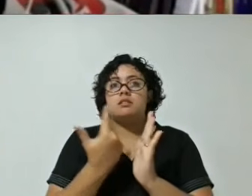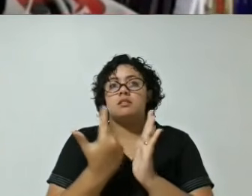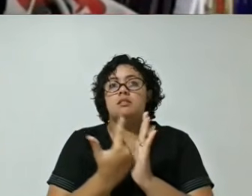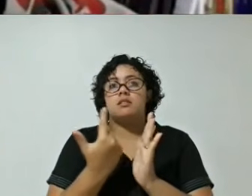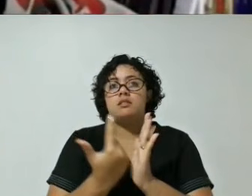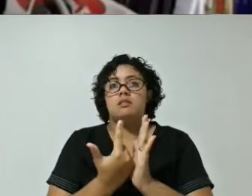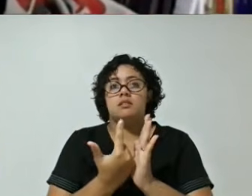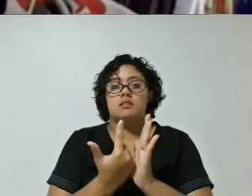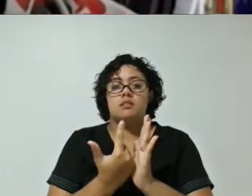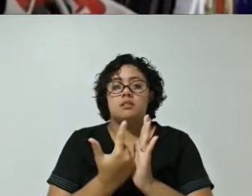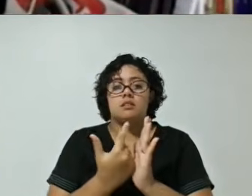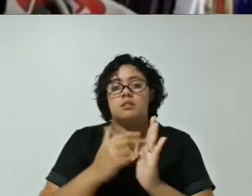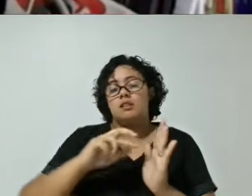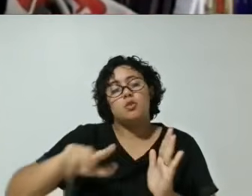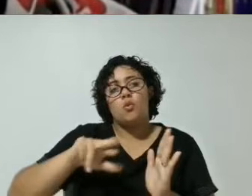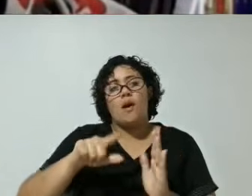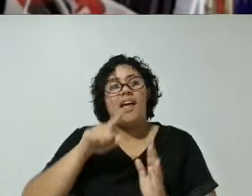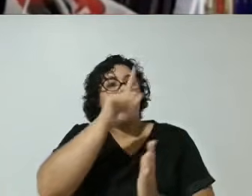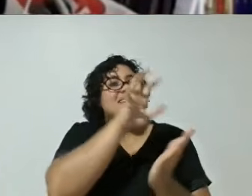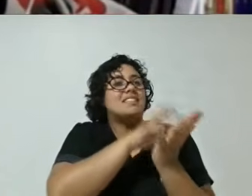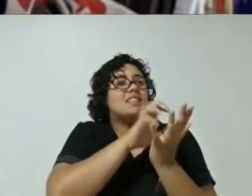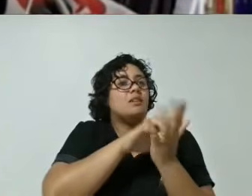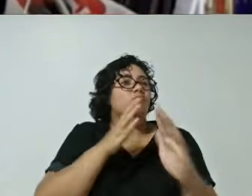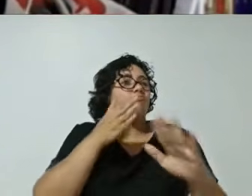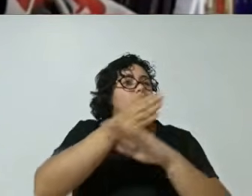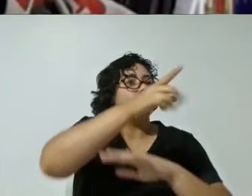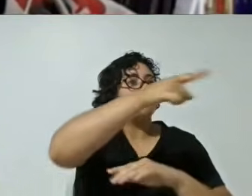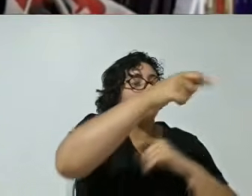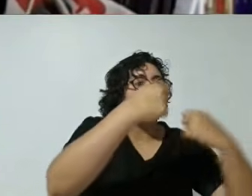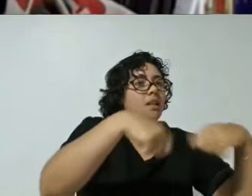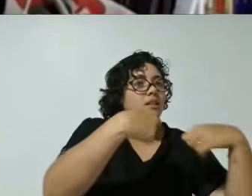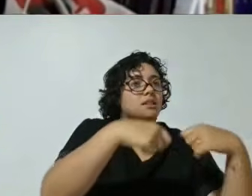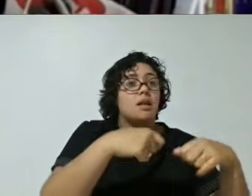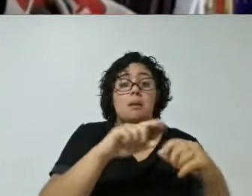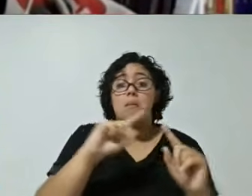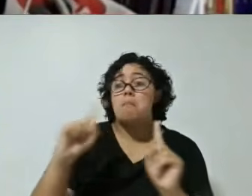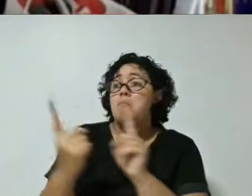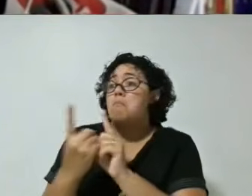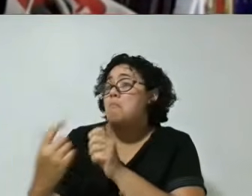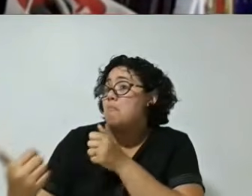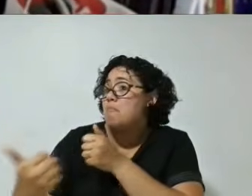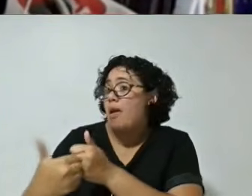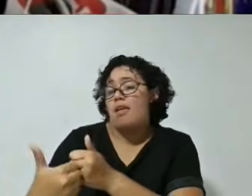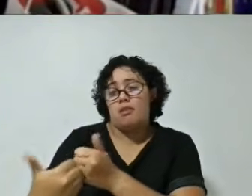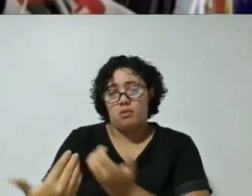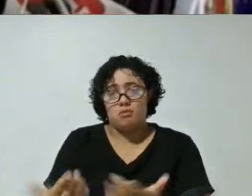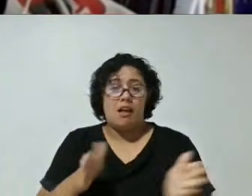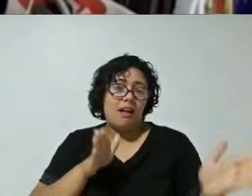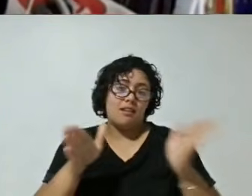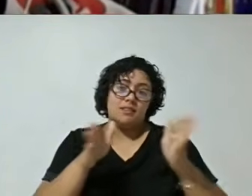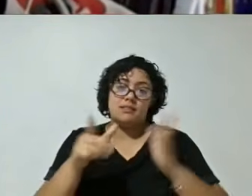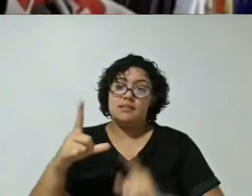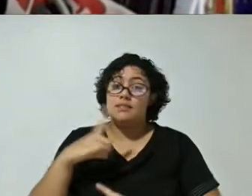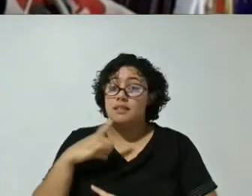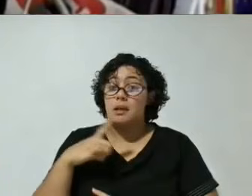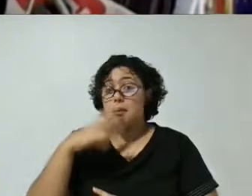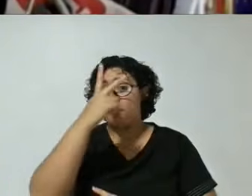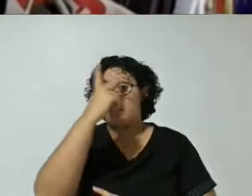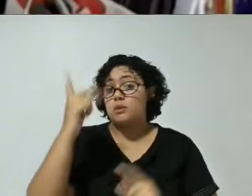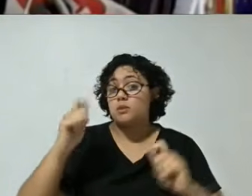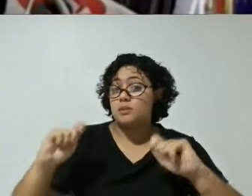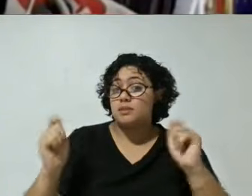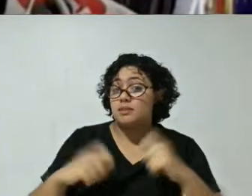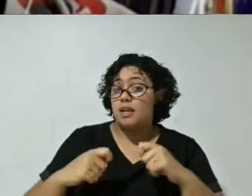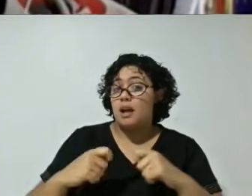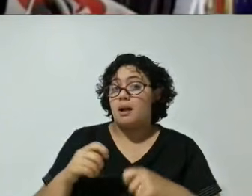numa biblioteca lá do centro, da área central. O livro Uhum. estava mais próximo ali, estava acessível, né? Onde Ah, as pessoas poderiam